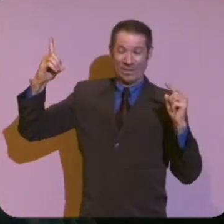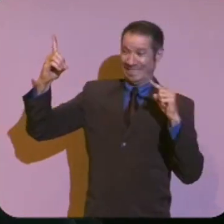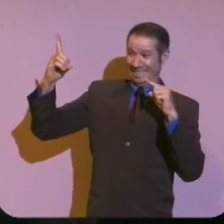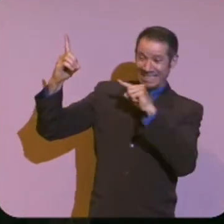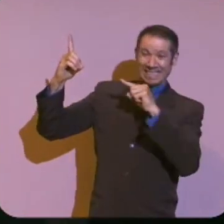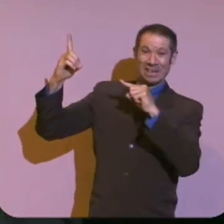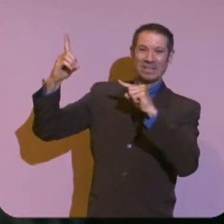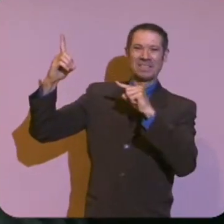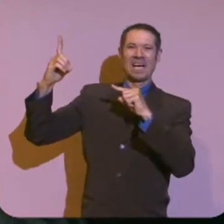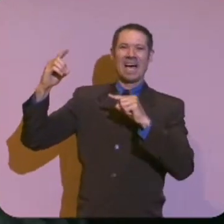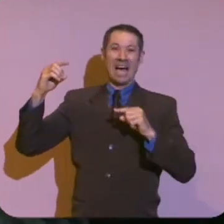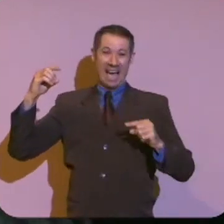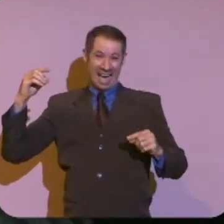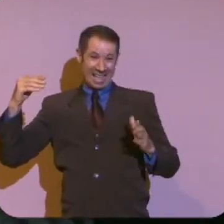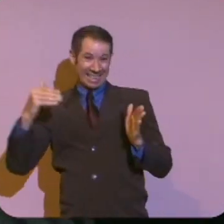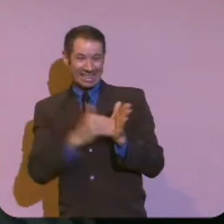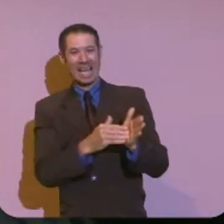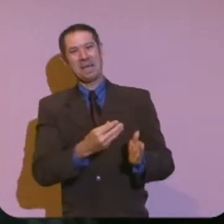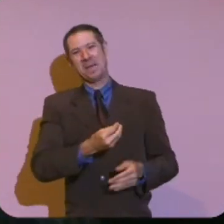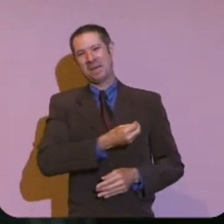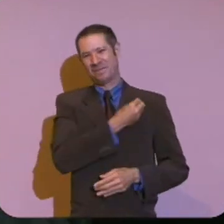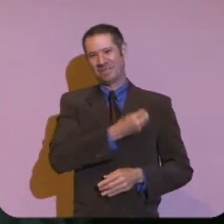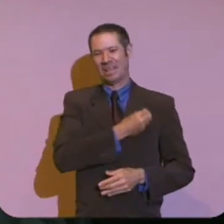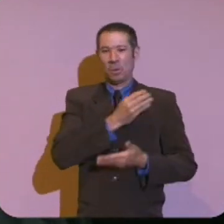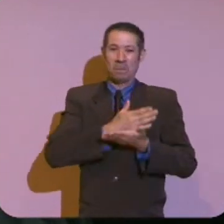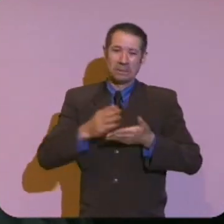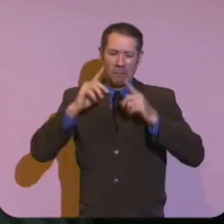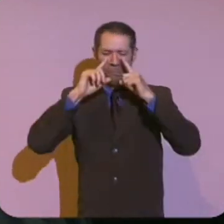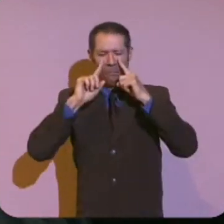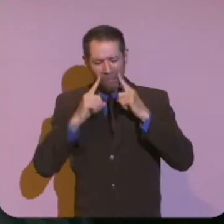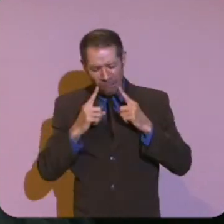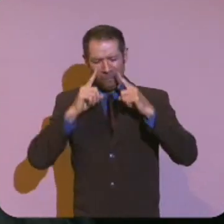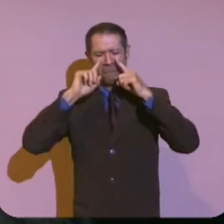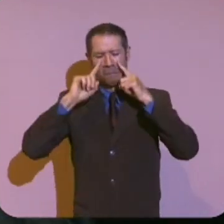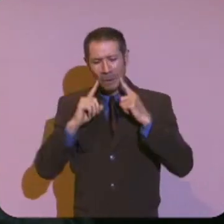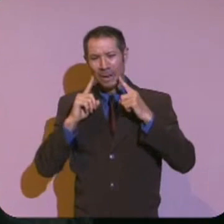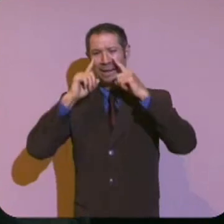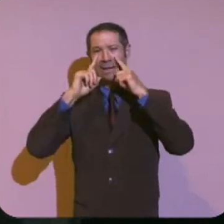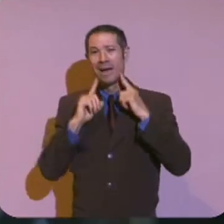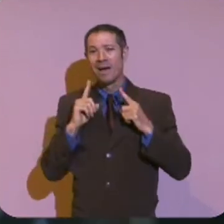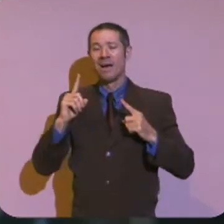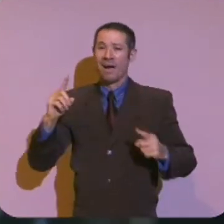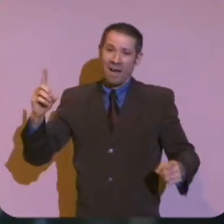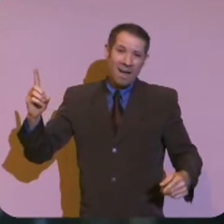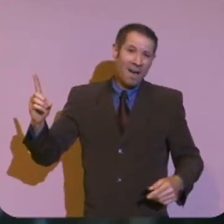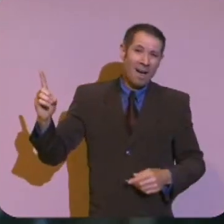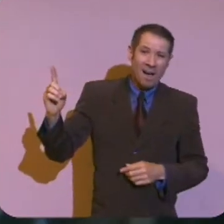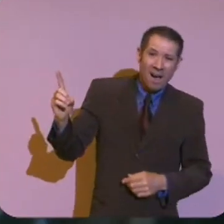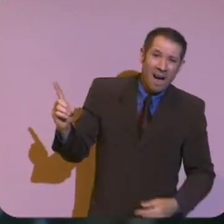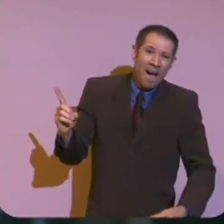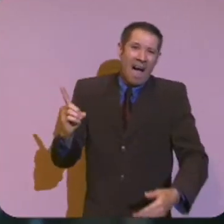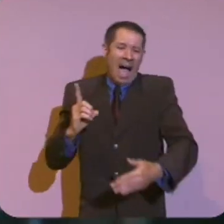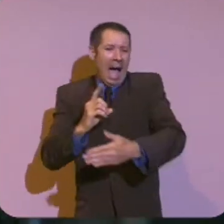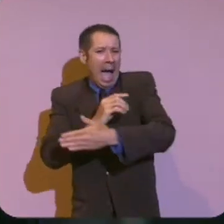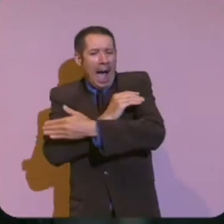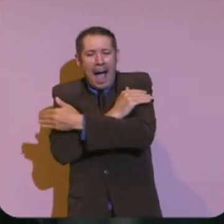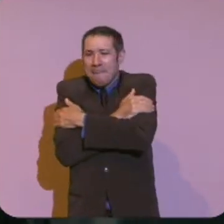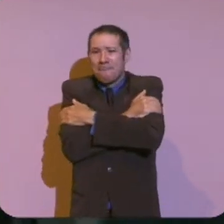Até que a minha filha chegou, começou a chorar, me abraçou sujo como eu